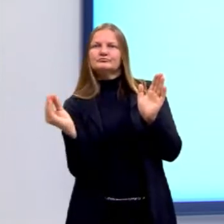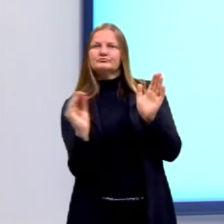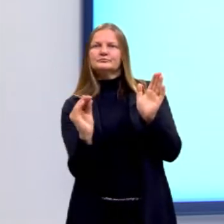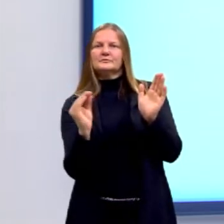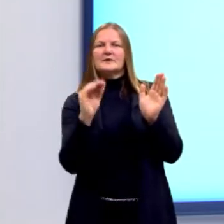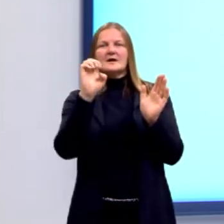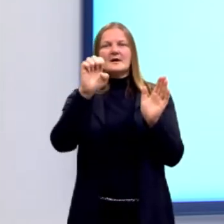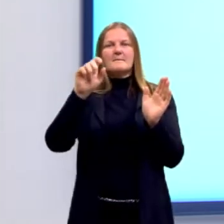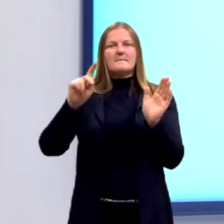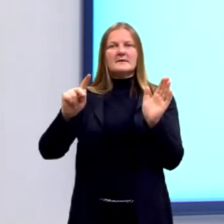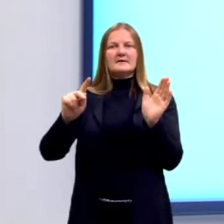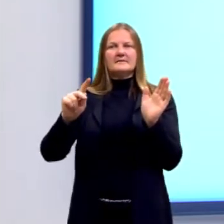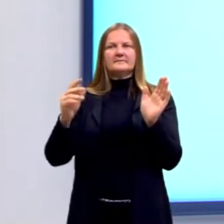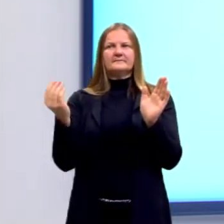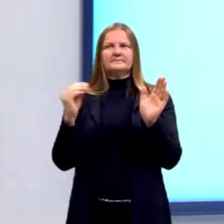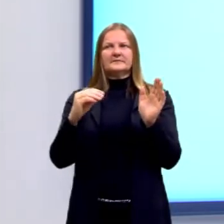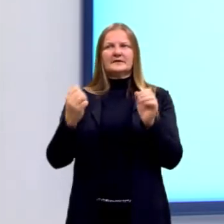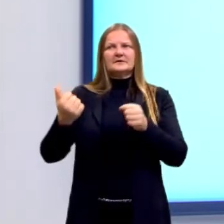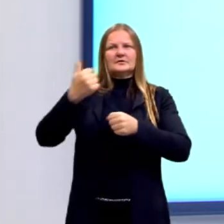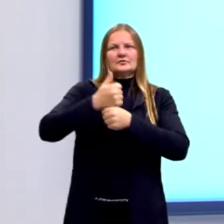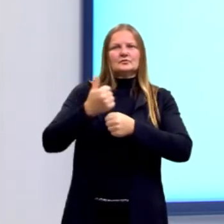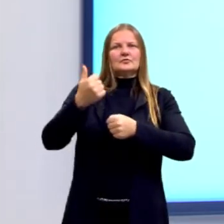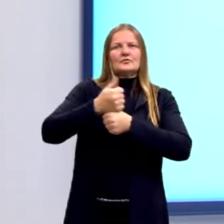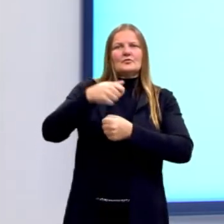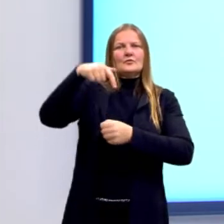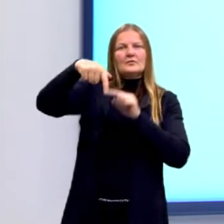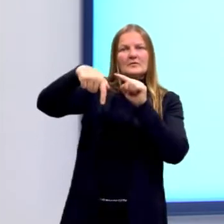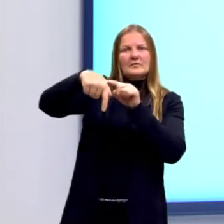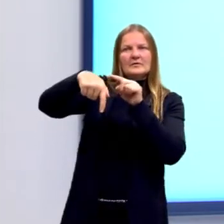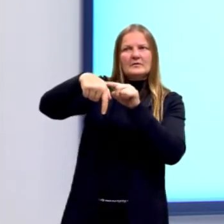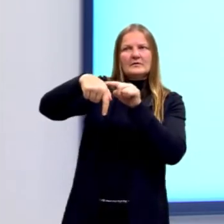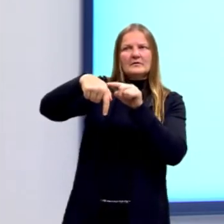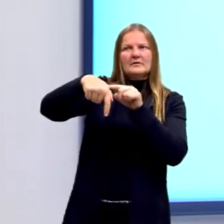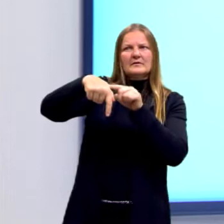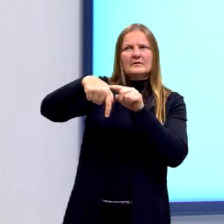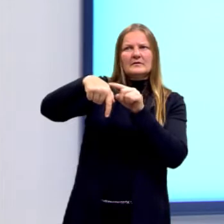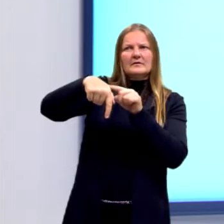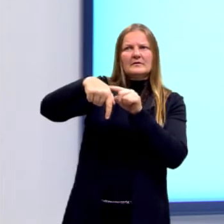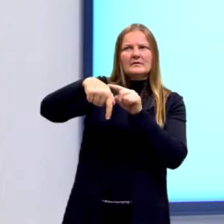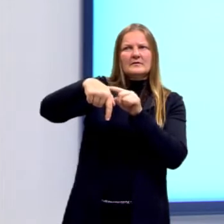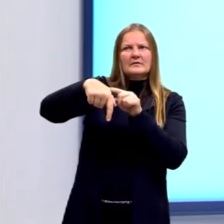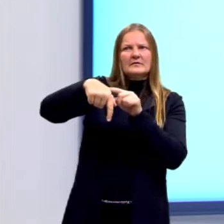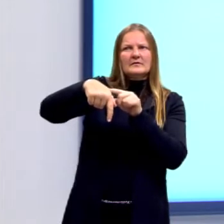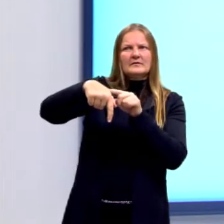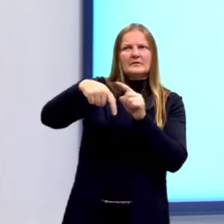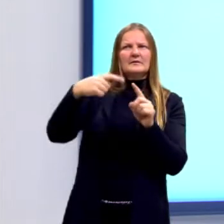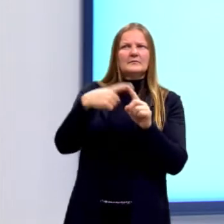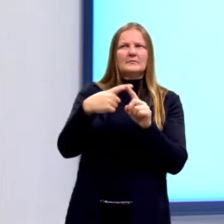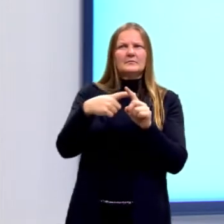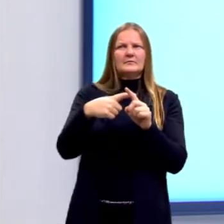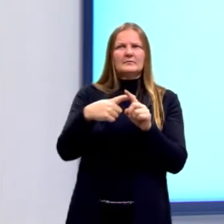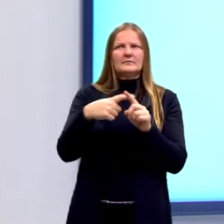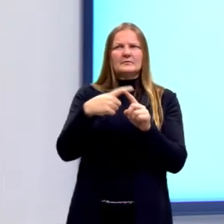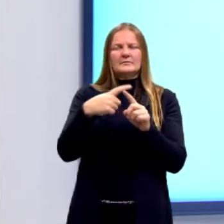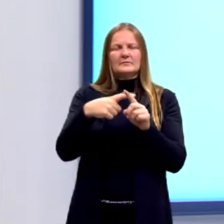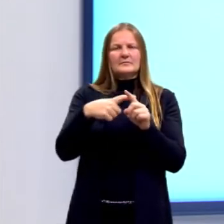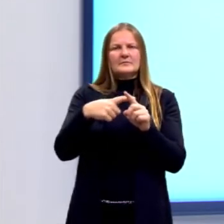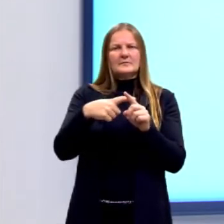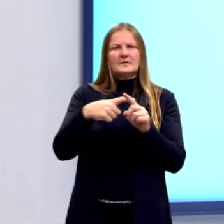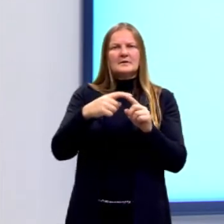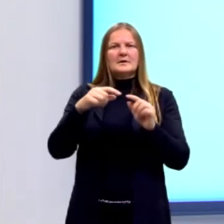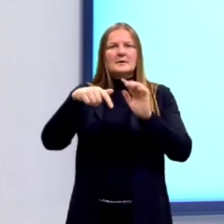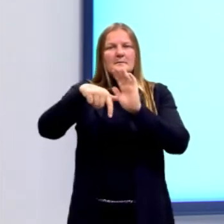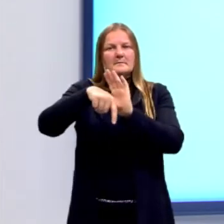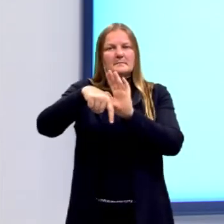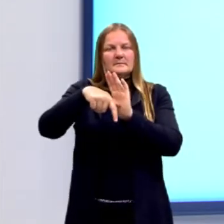energia potencial né aqui teria um cá junto tá então cá x que é maiúsculo x